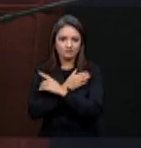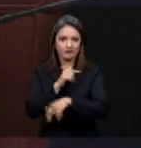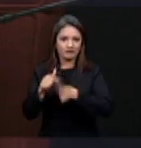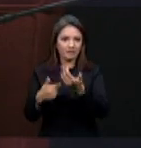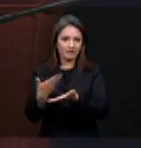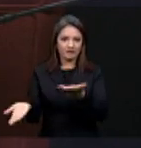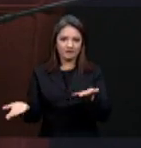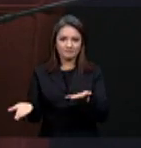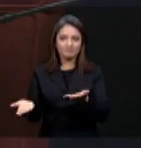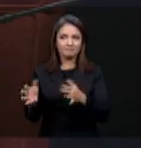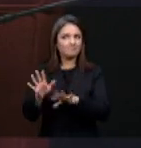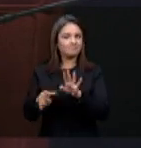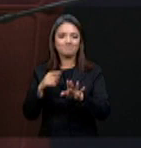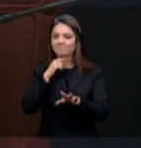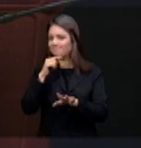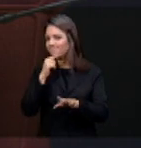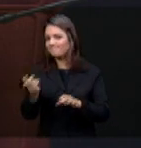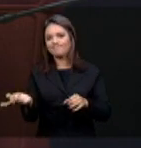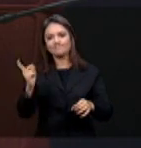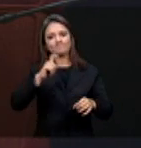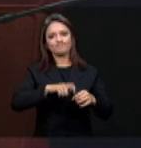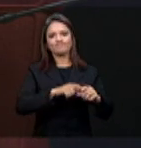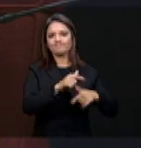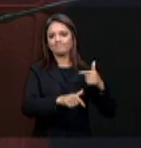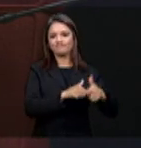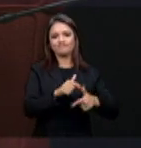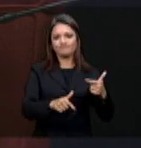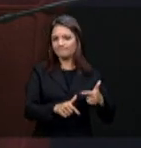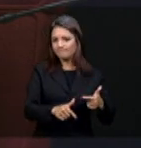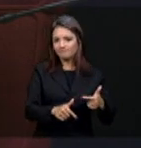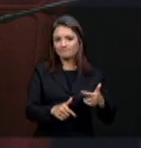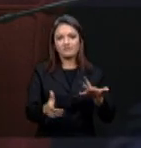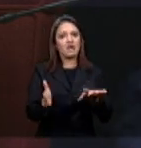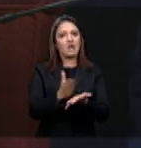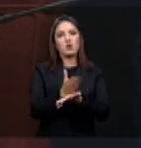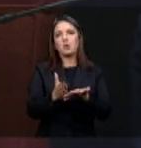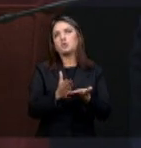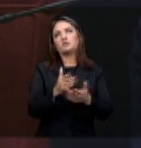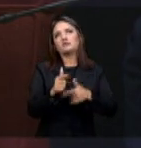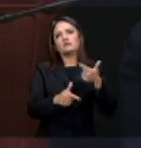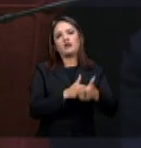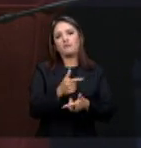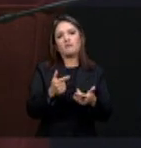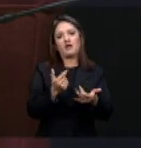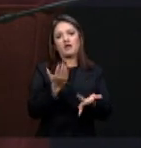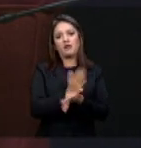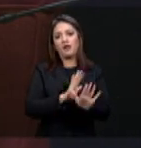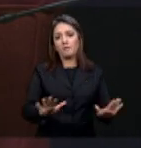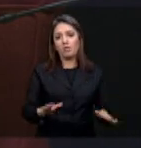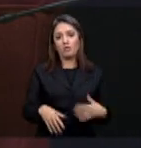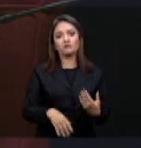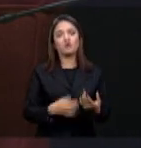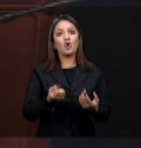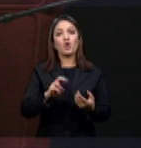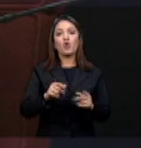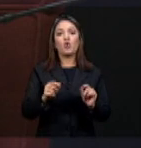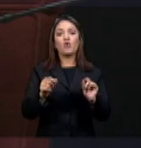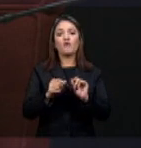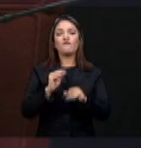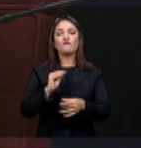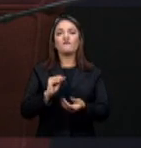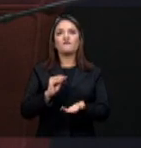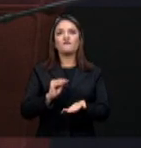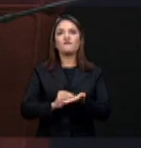vezes não conseguirão se empregar de novo seja porque não existe mas esse emprego seja porque ela não ter a qualificação para isso